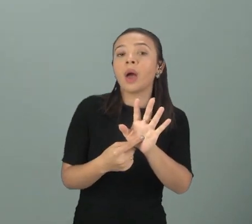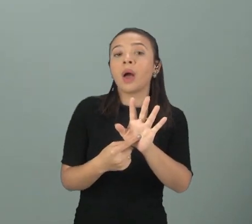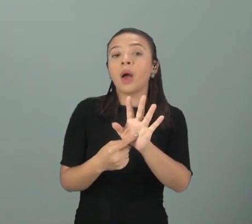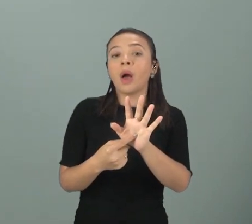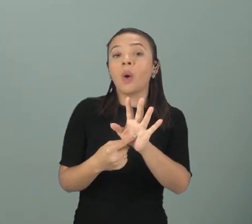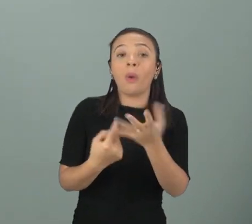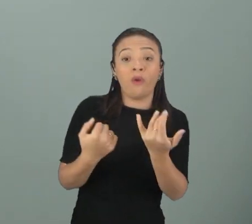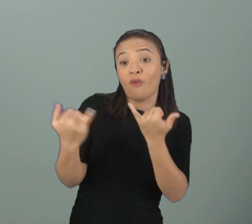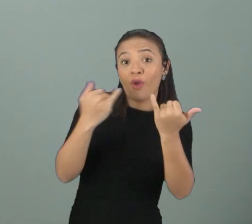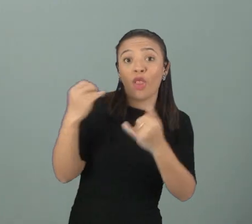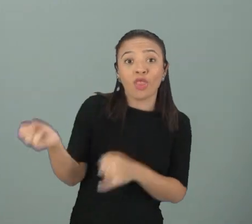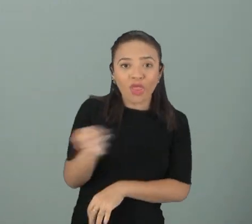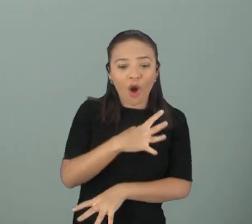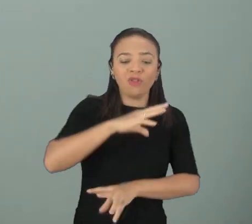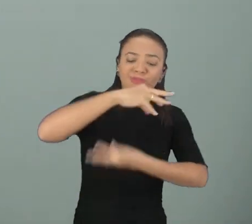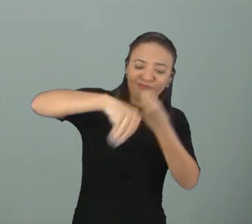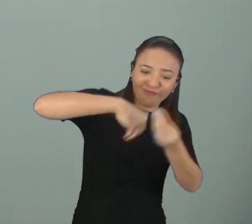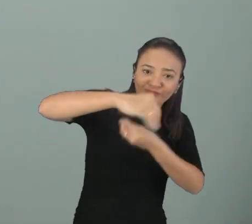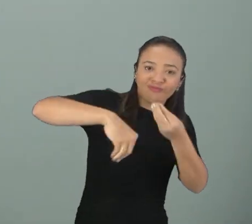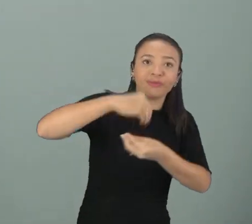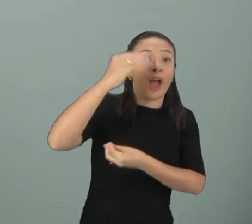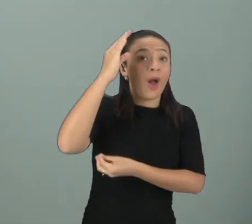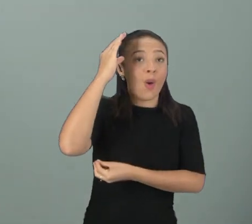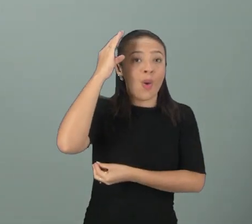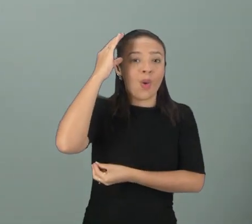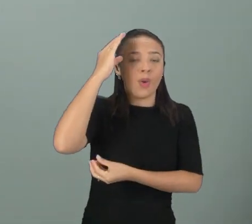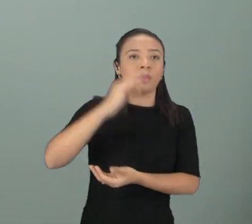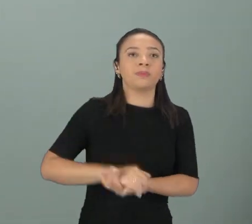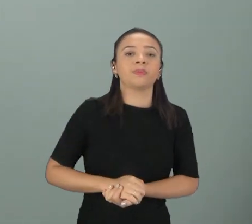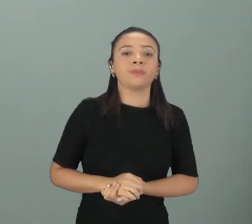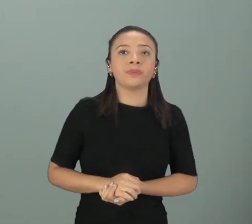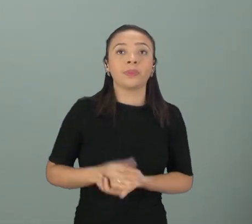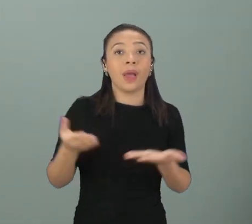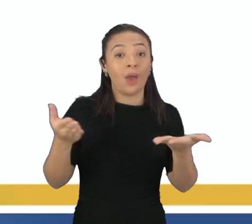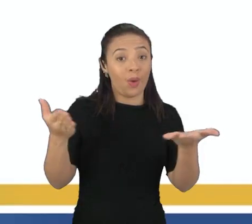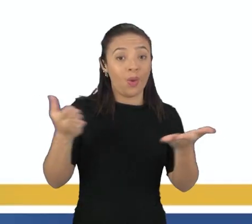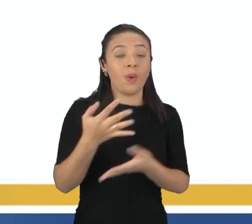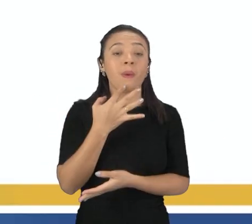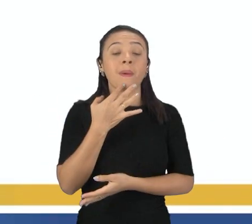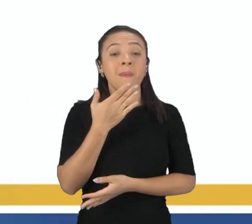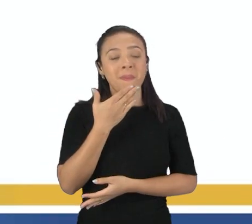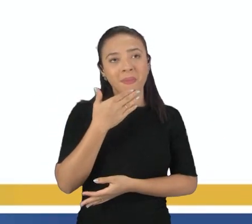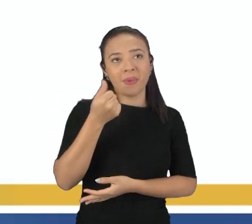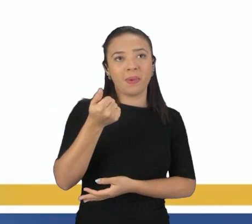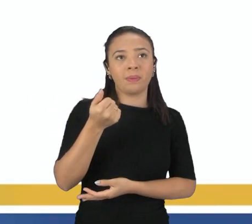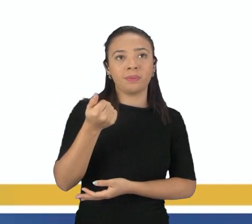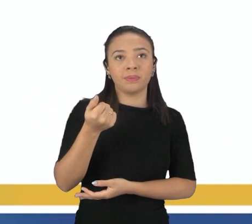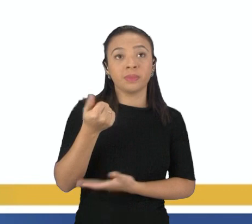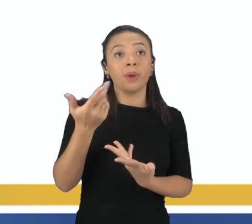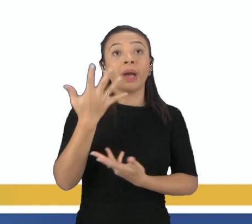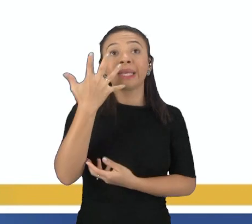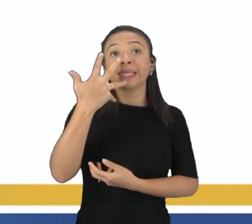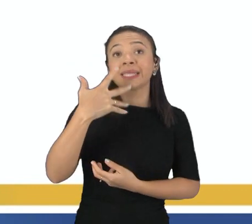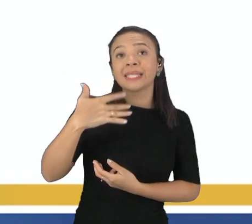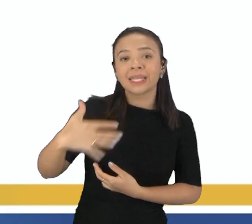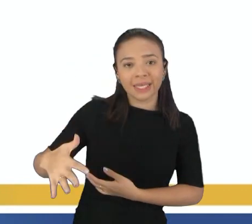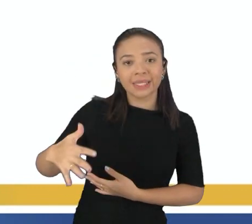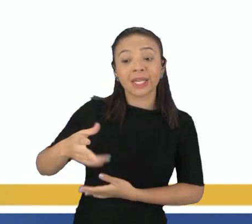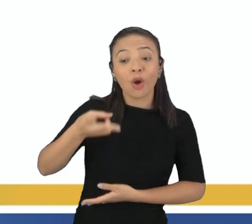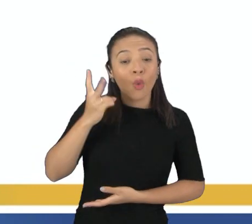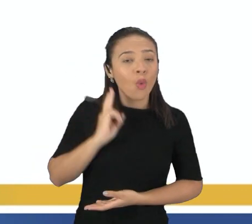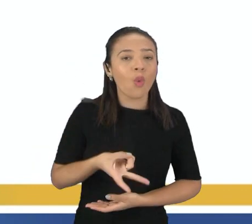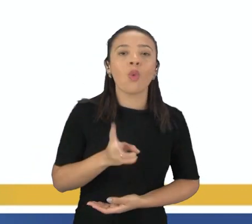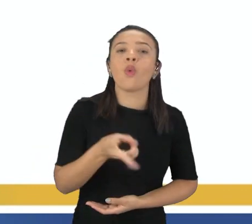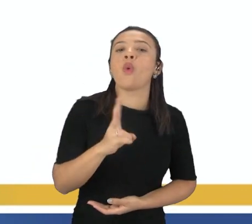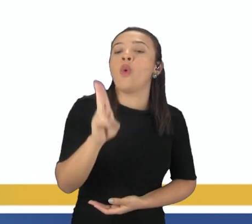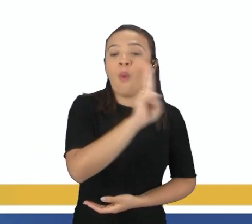mistura cultural. E aí a gente vai ver um pouco mais sobre esse assunto. É através das crianças que se perpetuam as